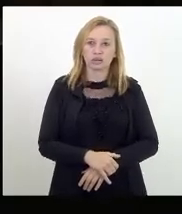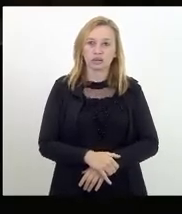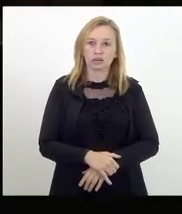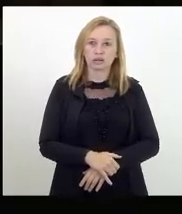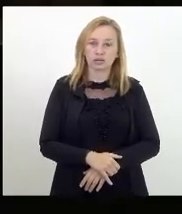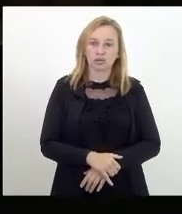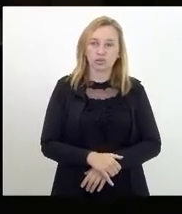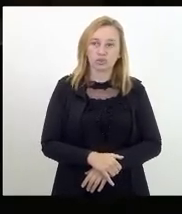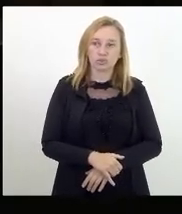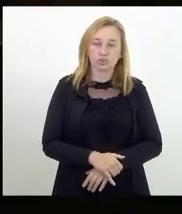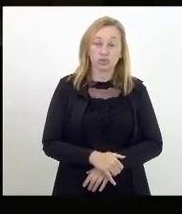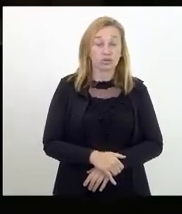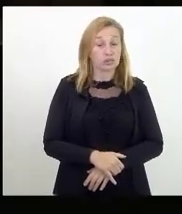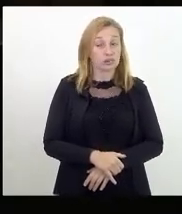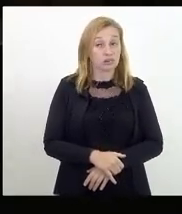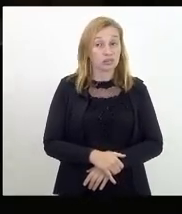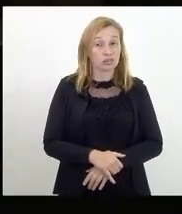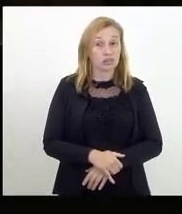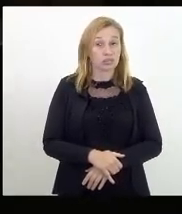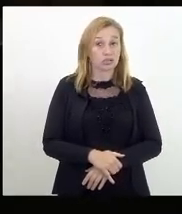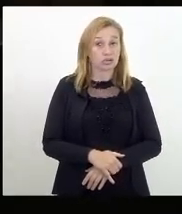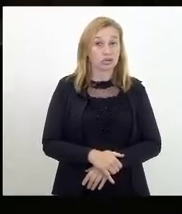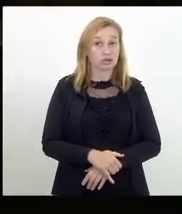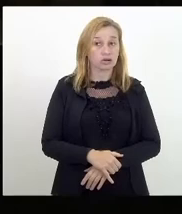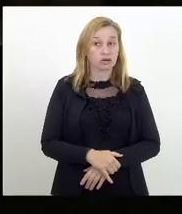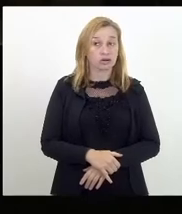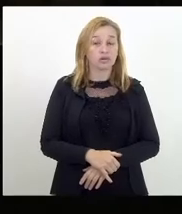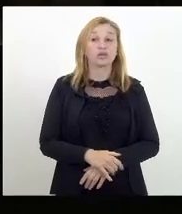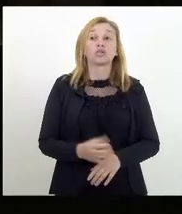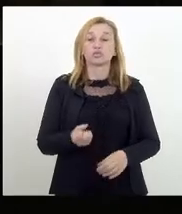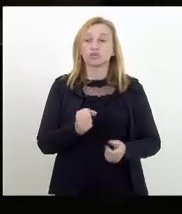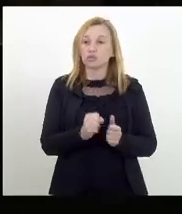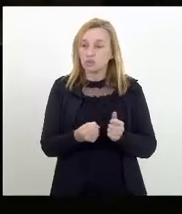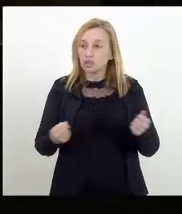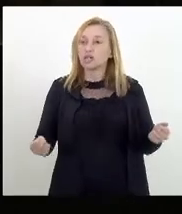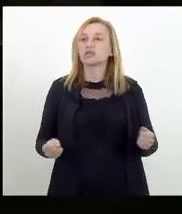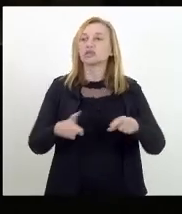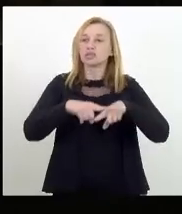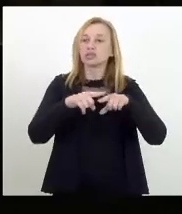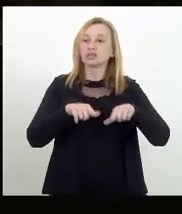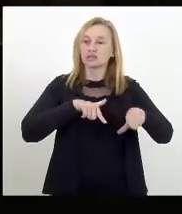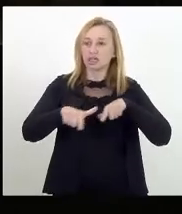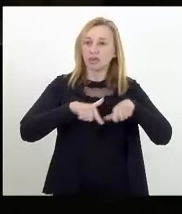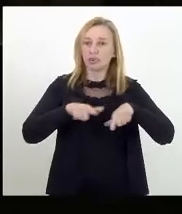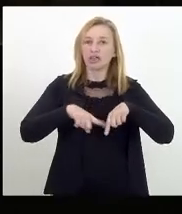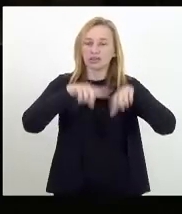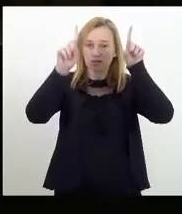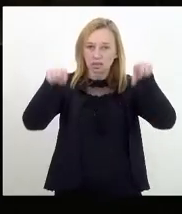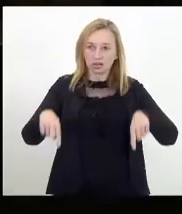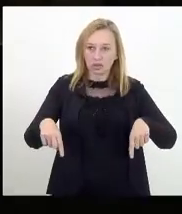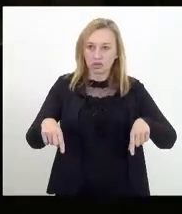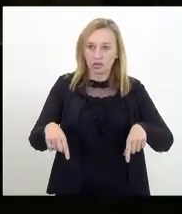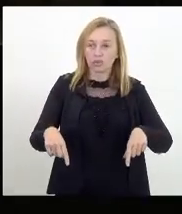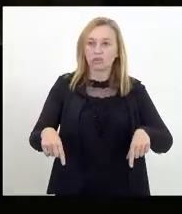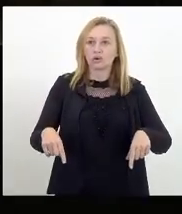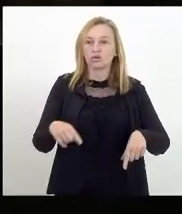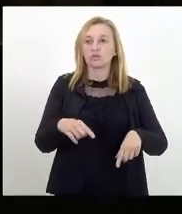e a despeito do grande trabalho dos Servidores e gestores da área cultural